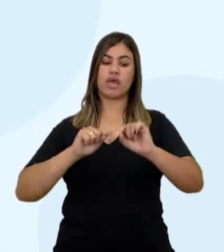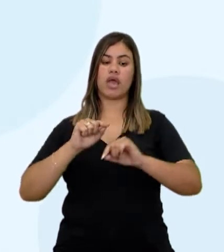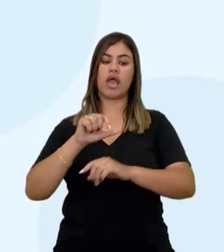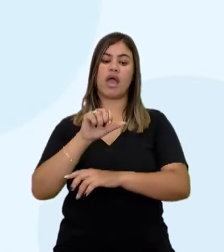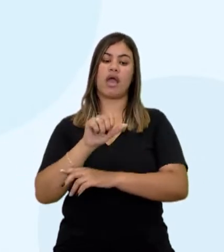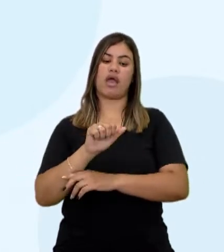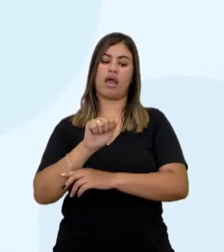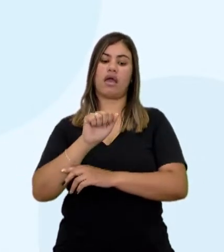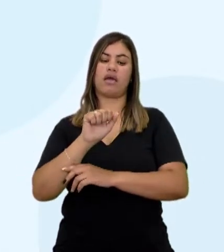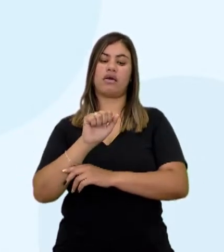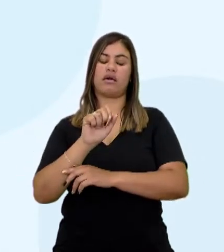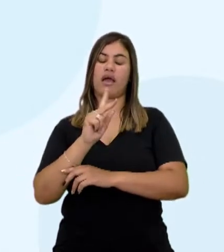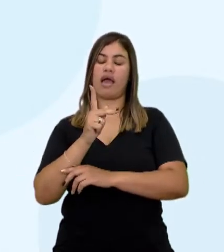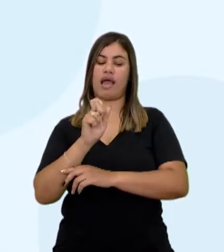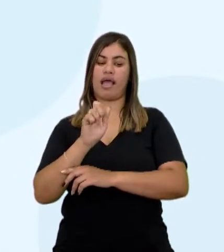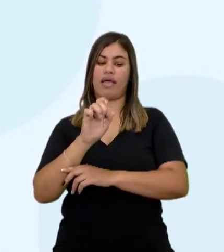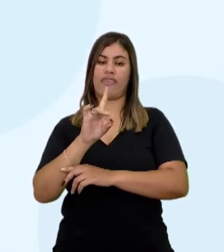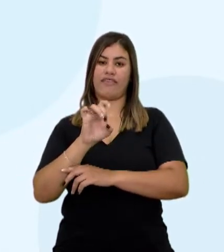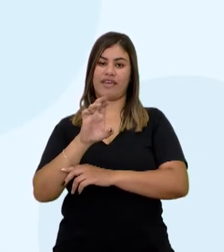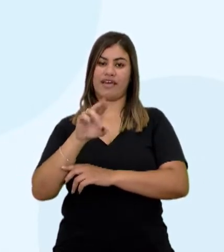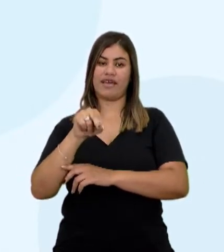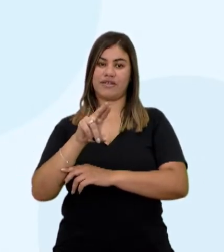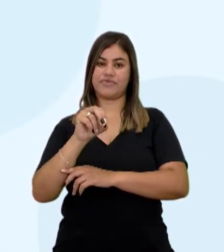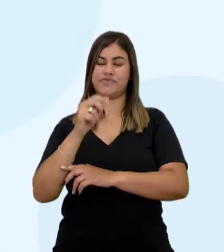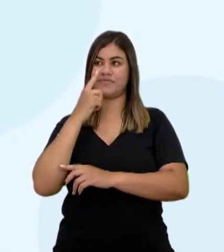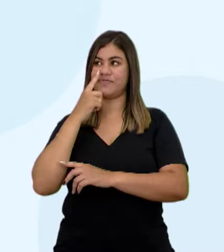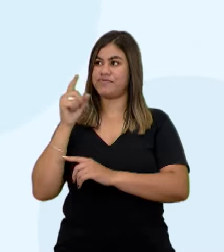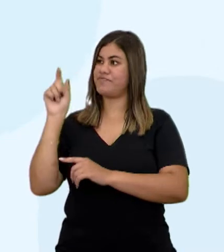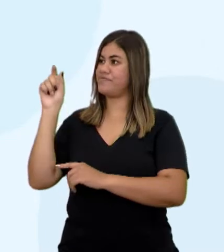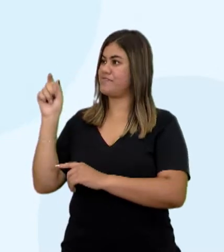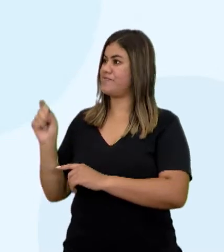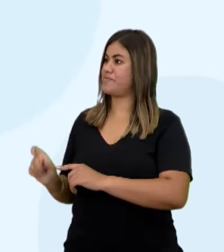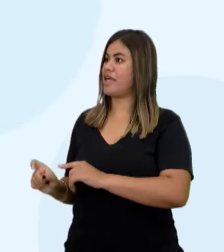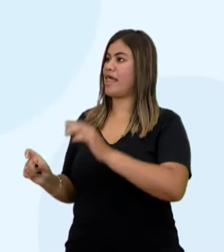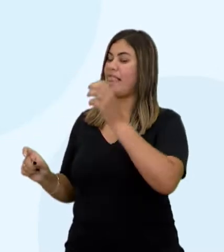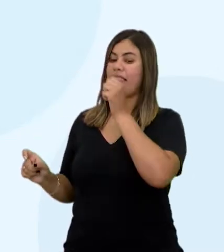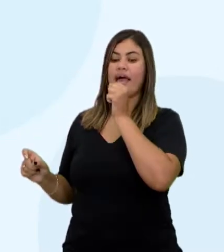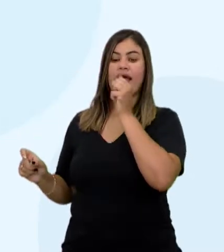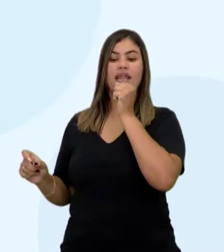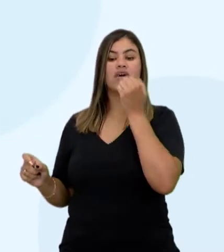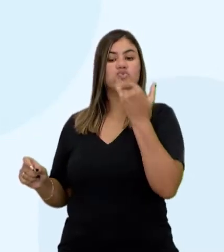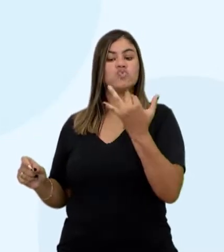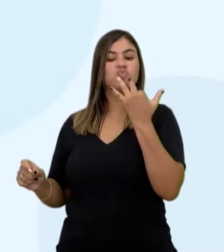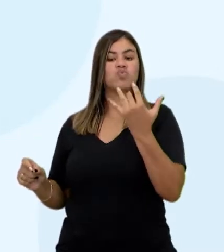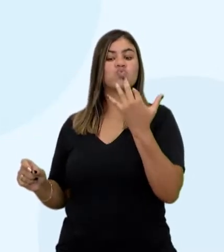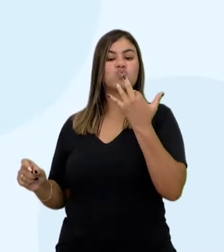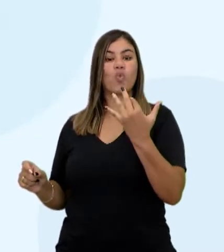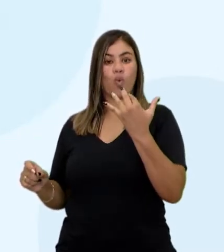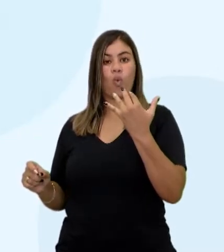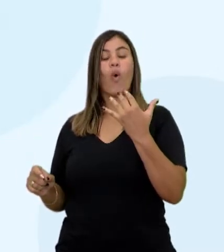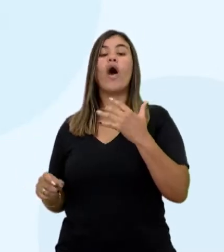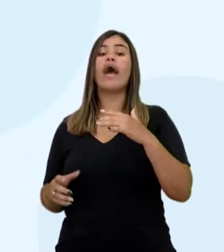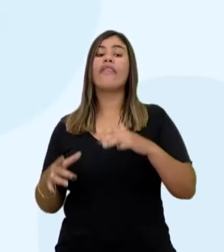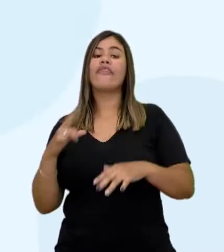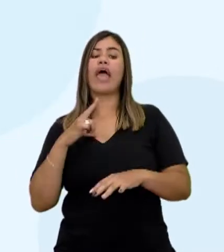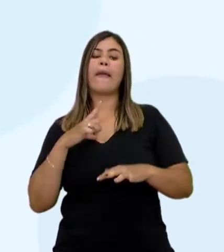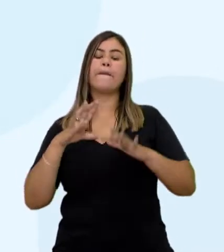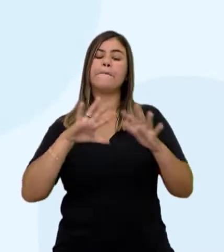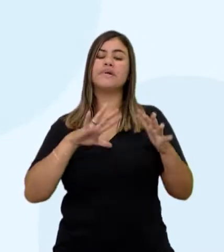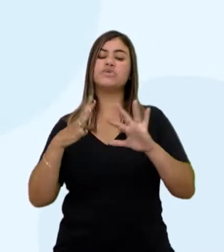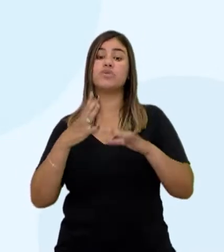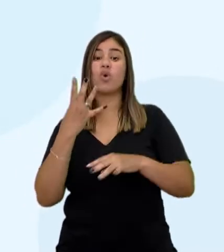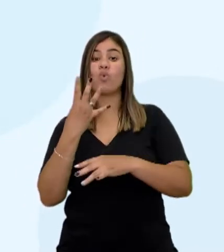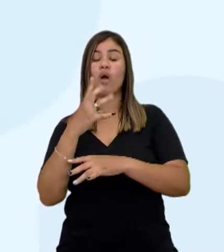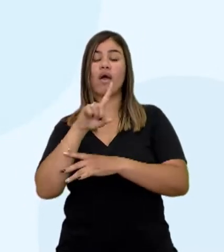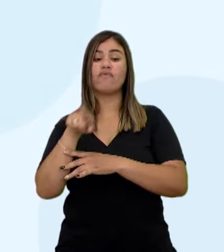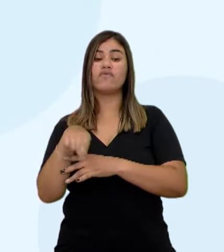para vocês, esse aí é conhecido aí como superéon, porque ele tem aí em torno aí de 4,1 bilhões de